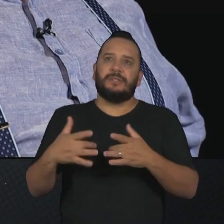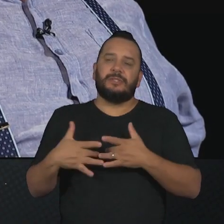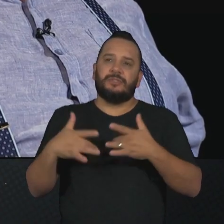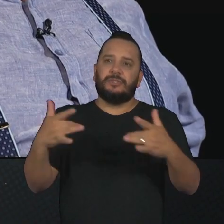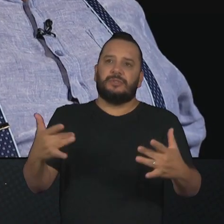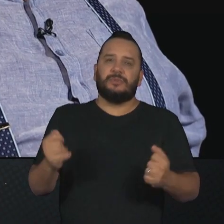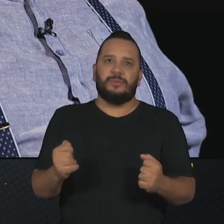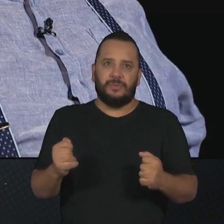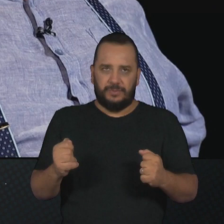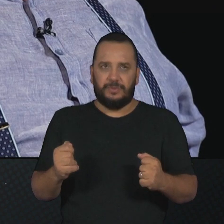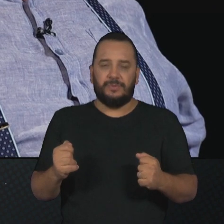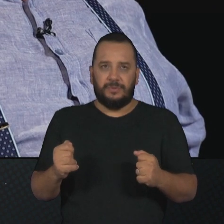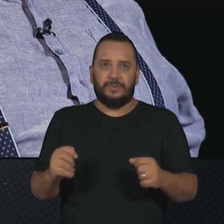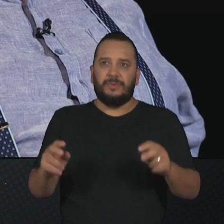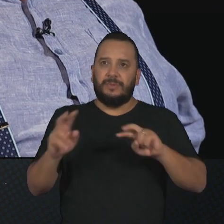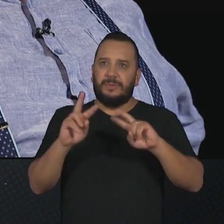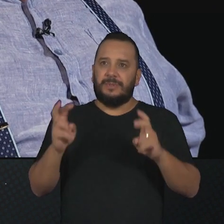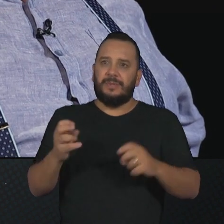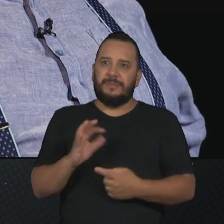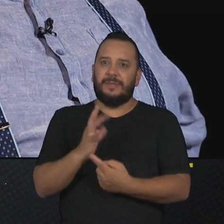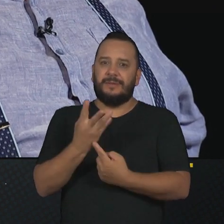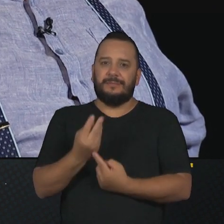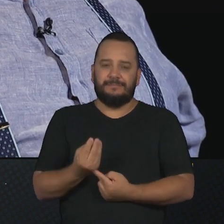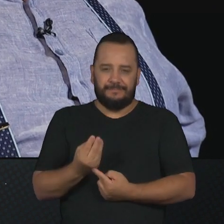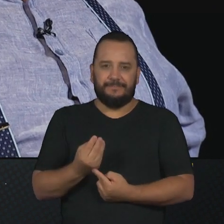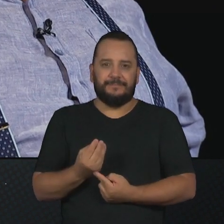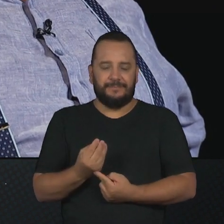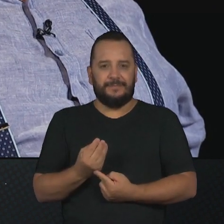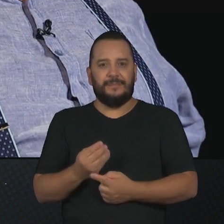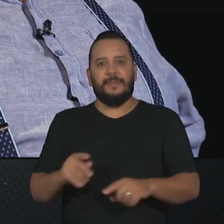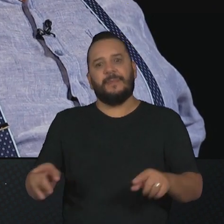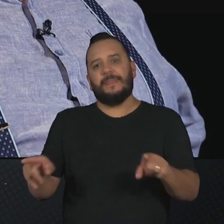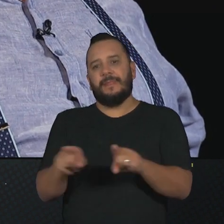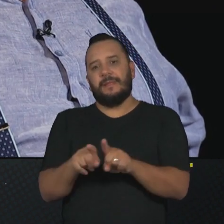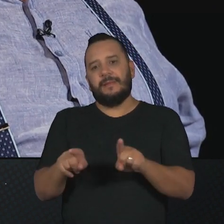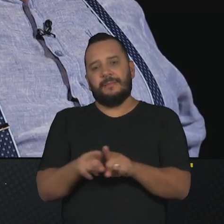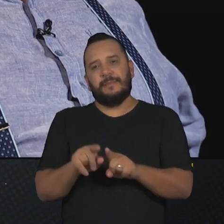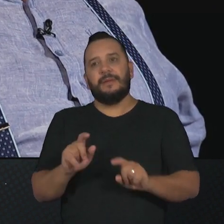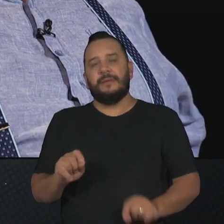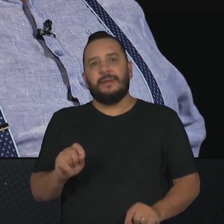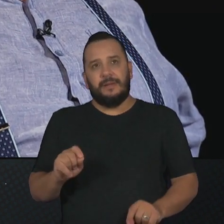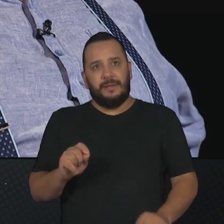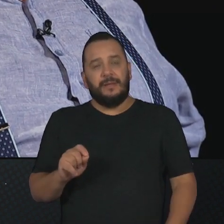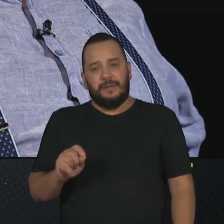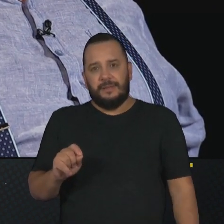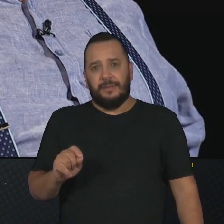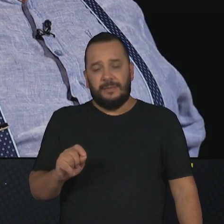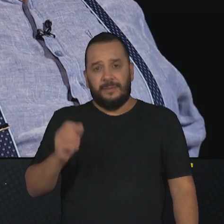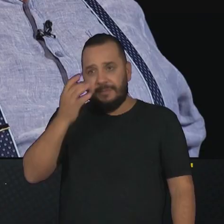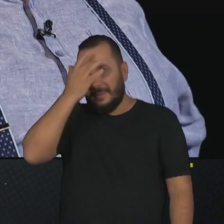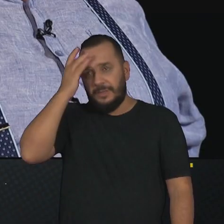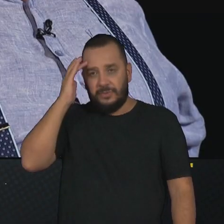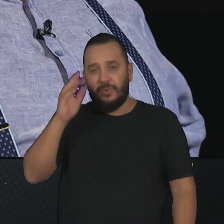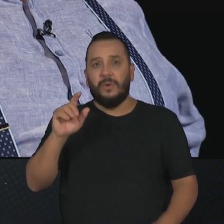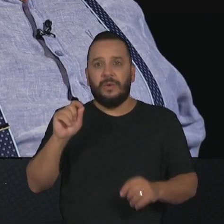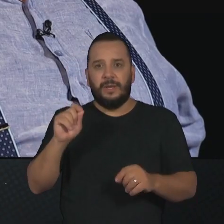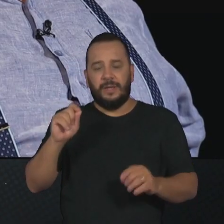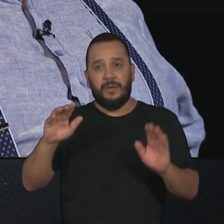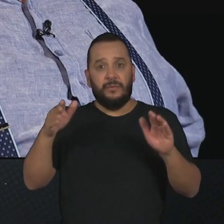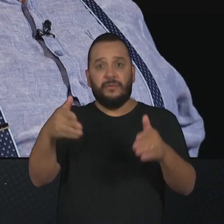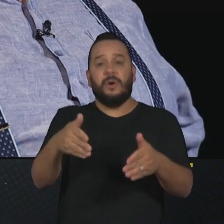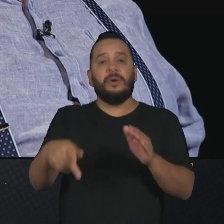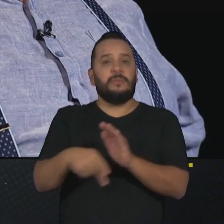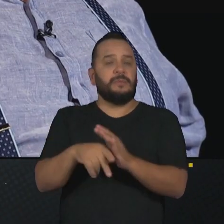inserido nas questões da arte, mas ao mesmo tempo um homem muito voltado para as questões da democracia,